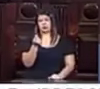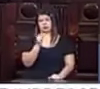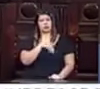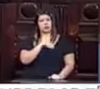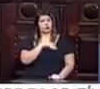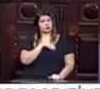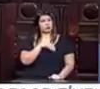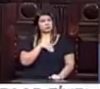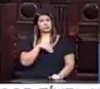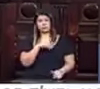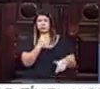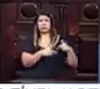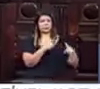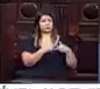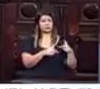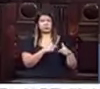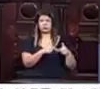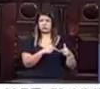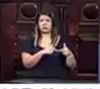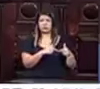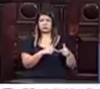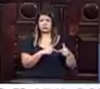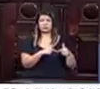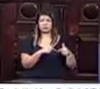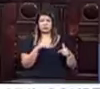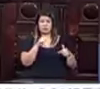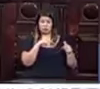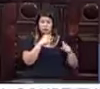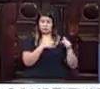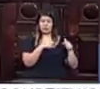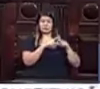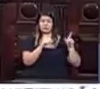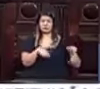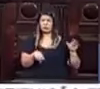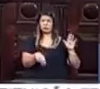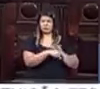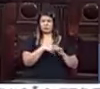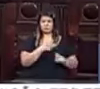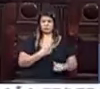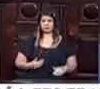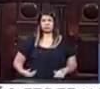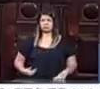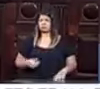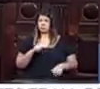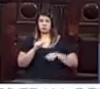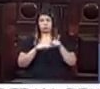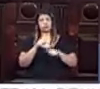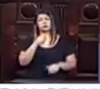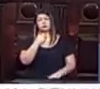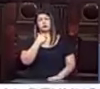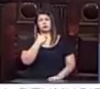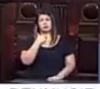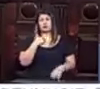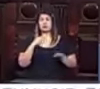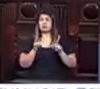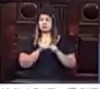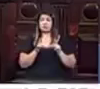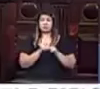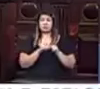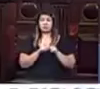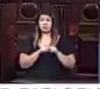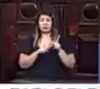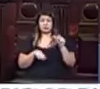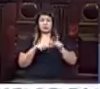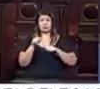do valor pago ao servidor público, não pode haver atraso como está existindo e não pode, principalmente,